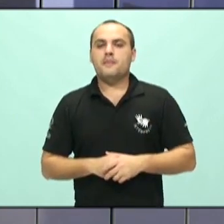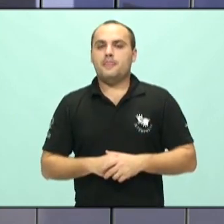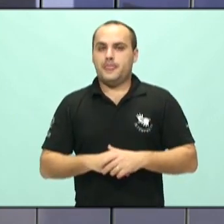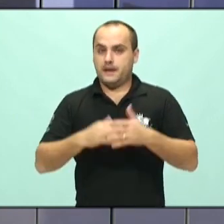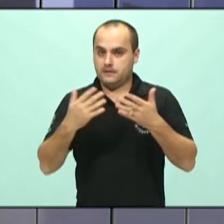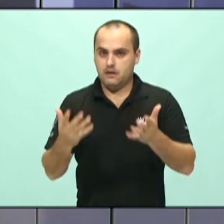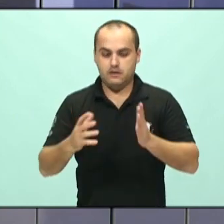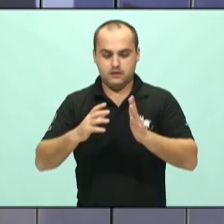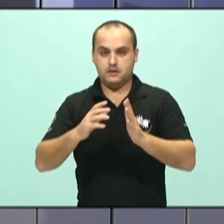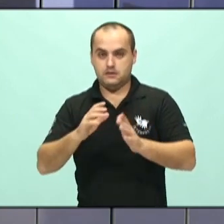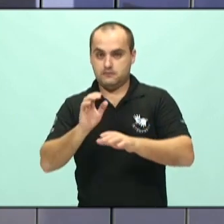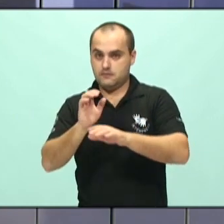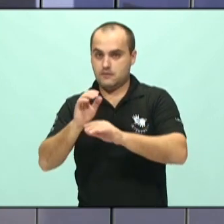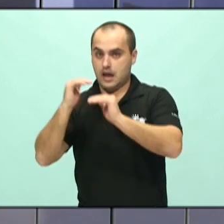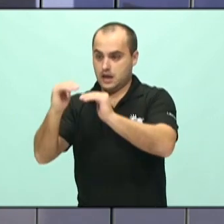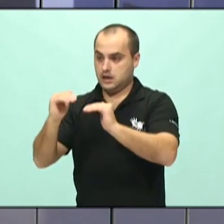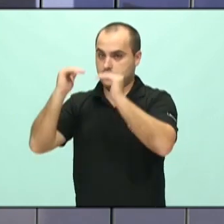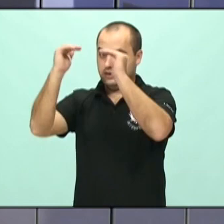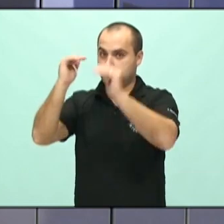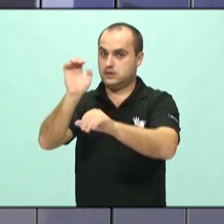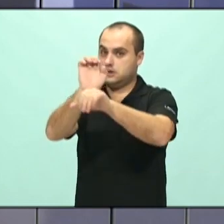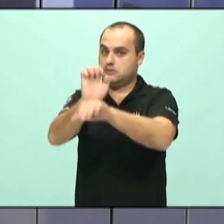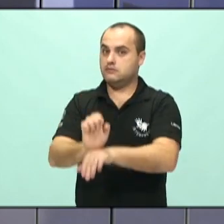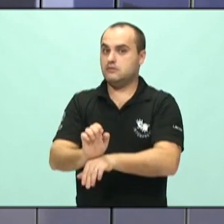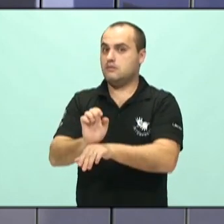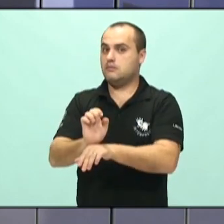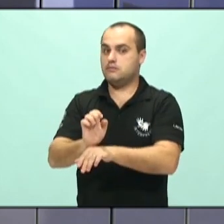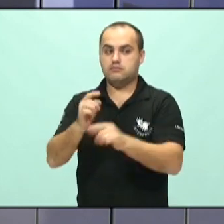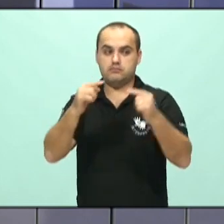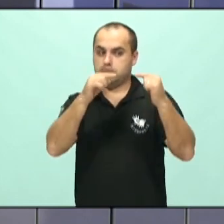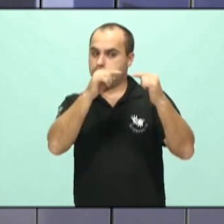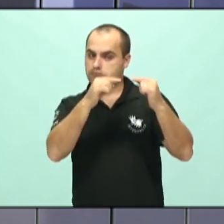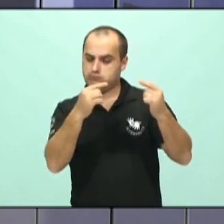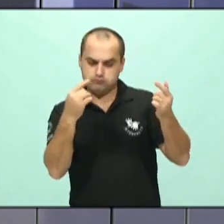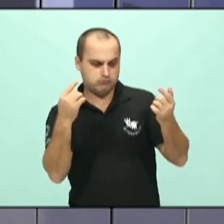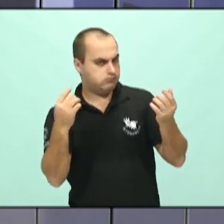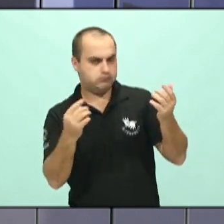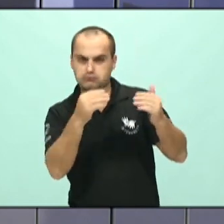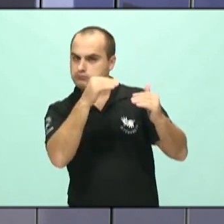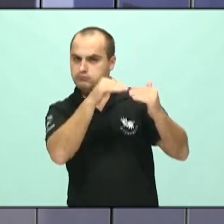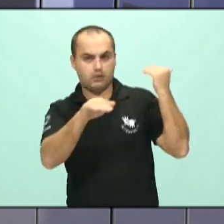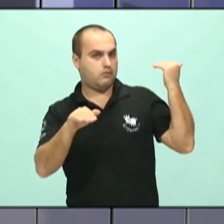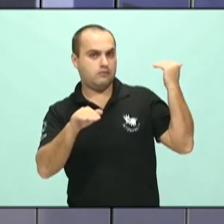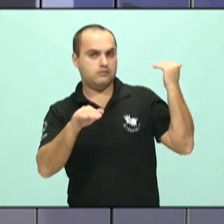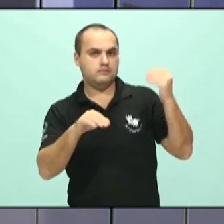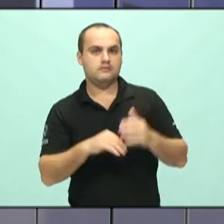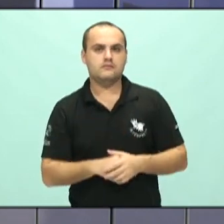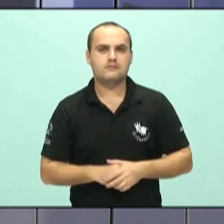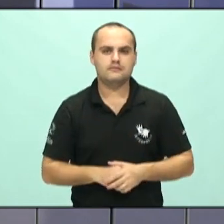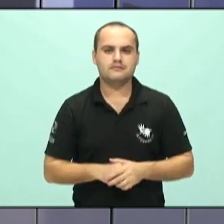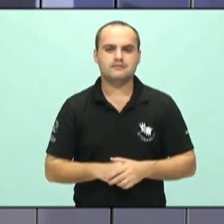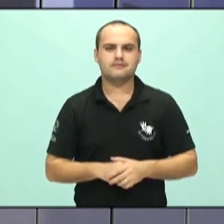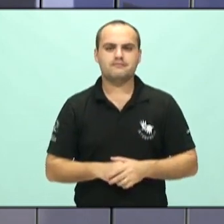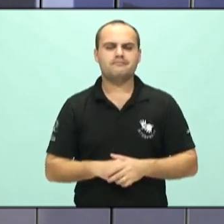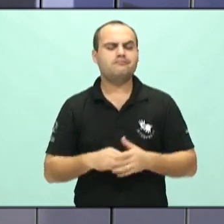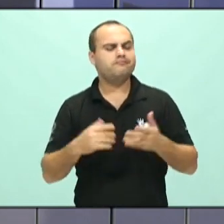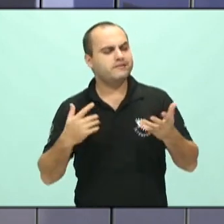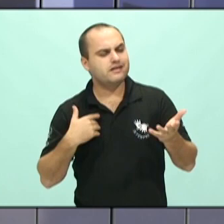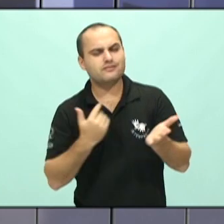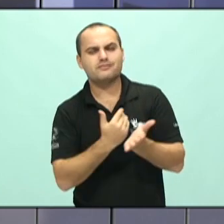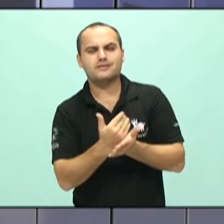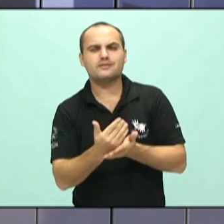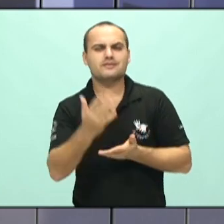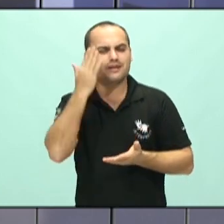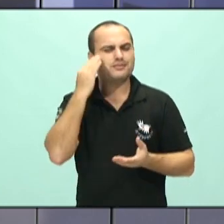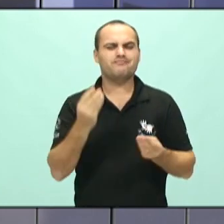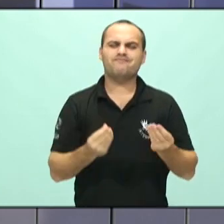executiva estadual foi contra isso. E se posicionou contrário, fez notas também. Então a gente começou a ter muitos desgostos, né,